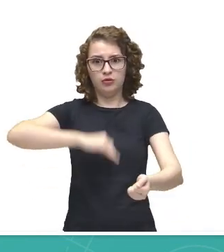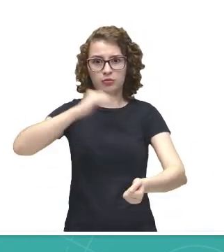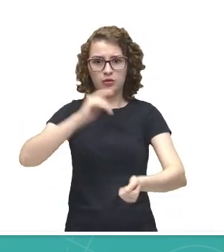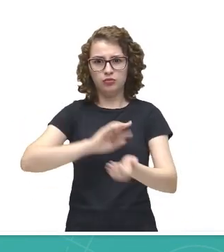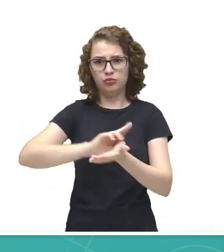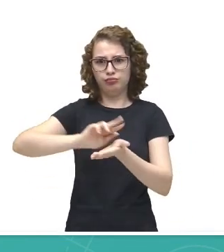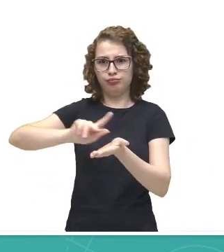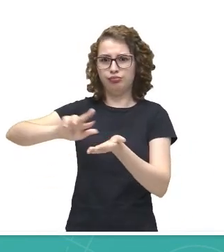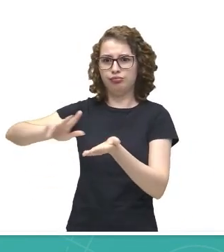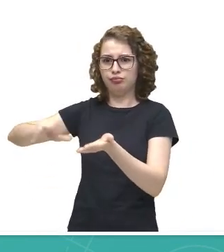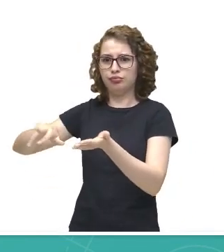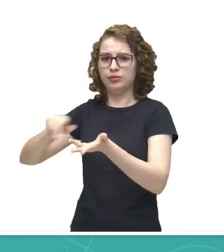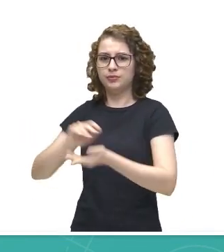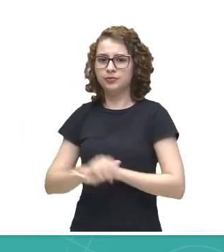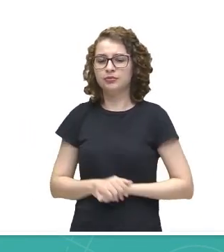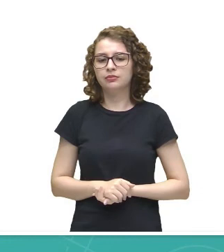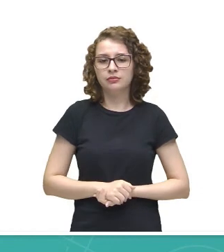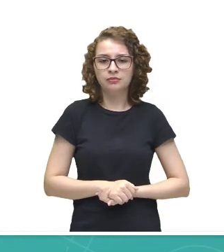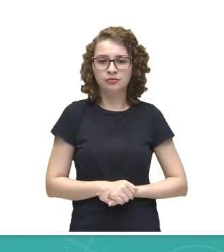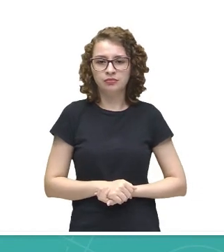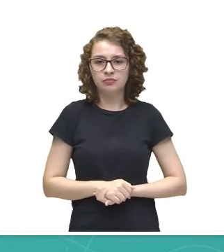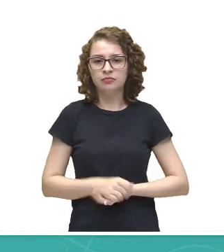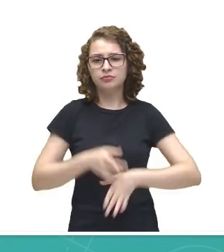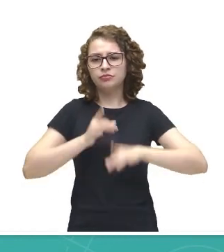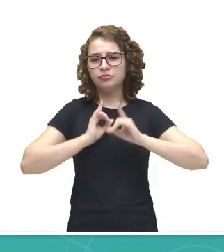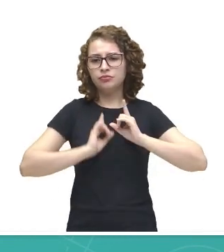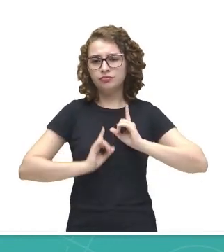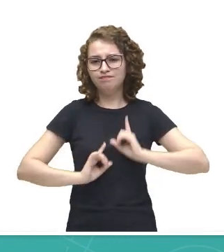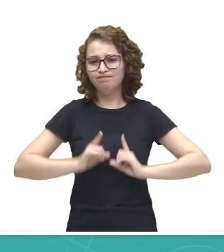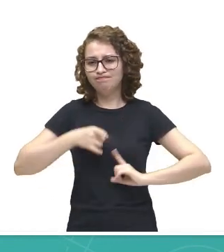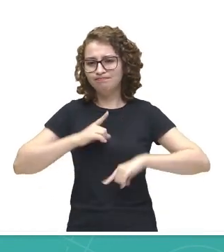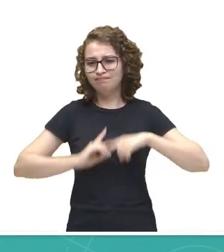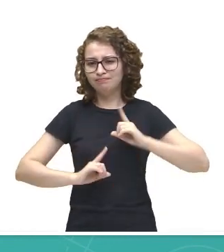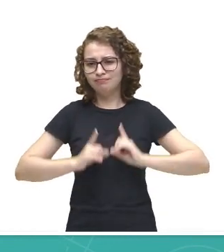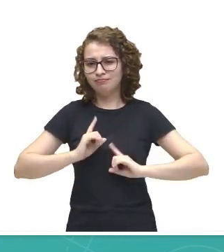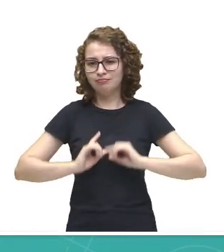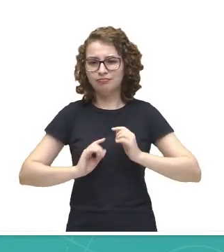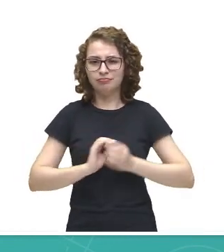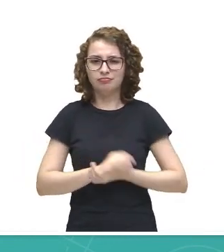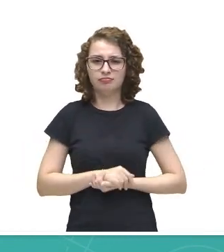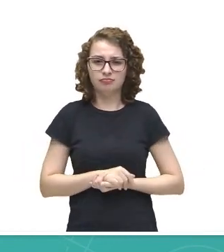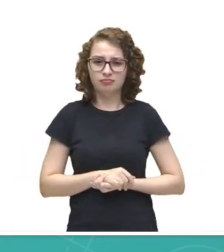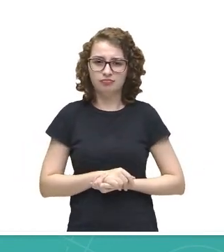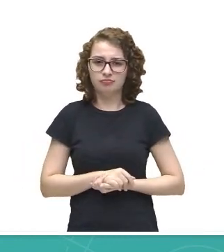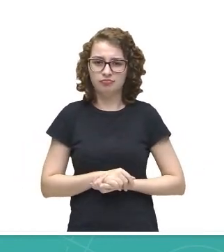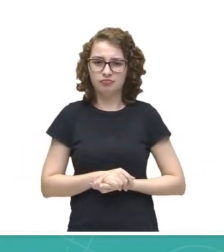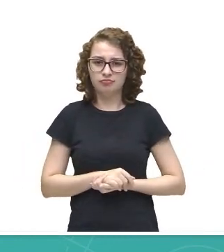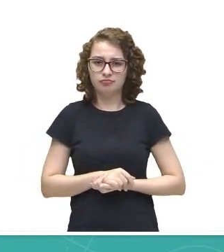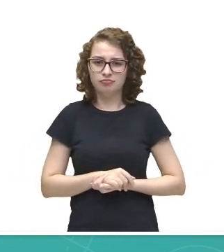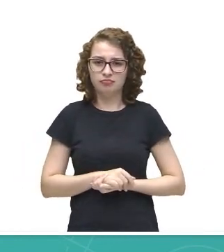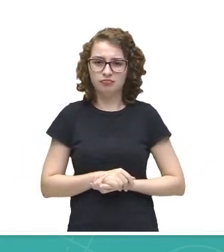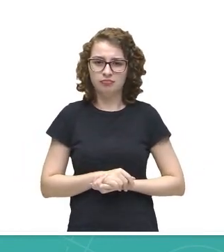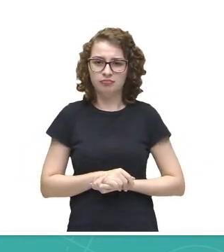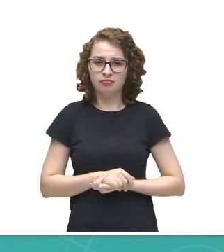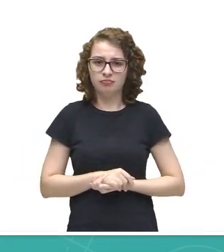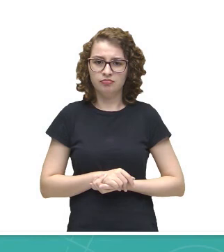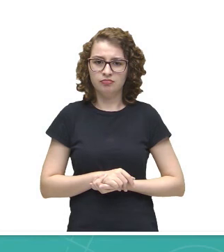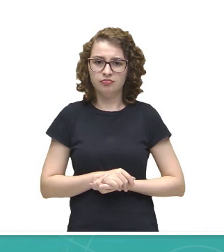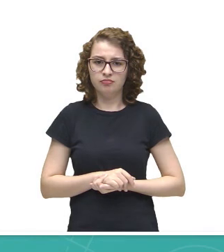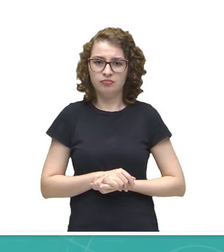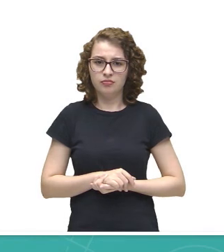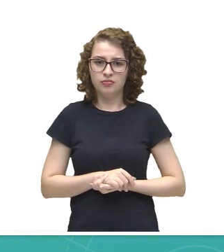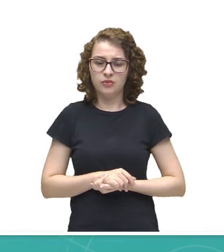e outras. A depressão, muito bem. Paulo, sem problema, Paulo,